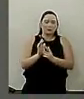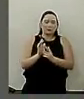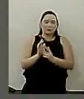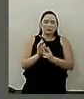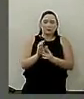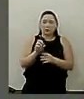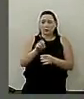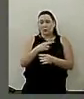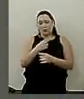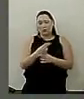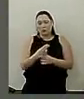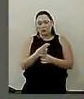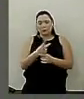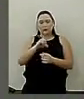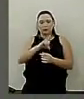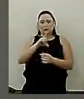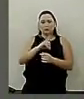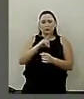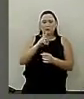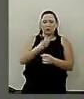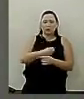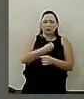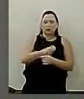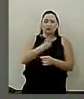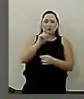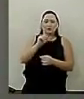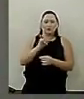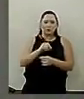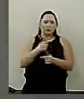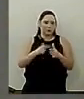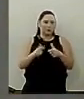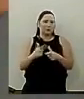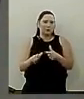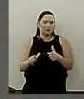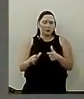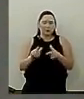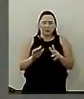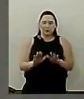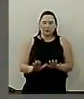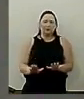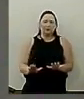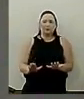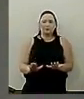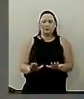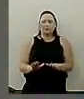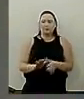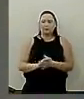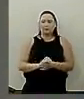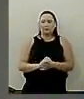problema? Ou para que você viva o problema em calma?